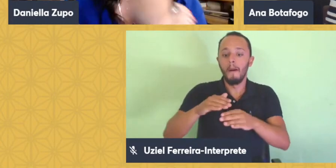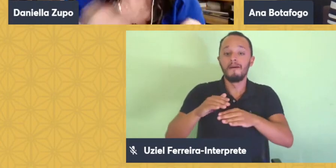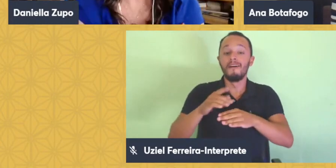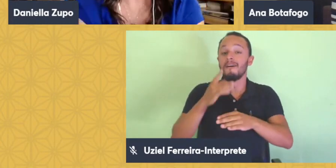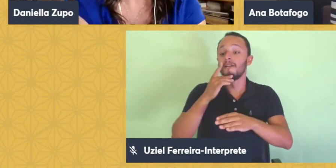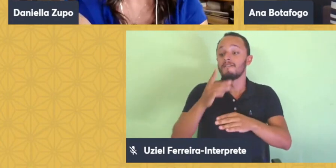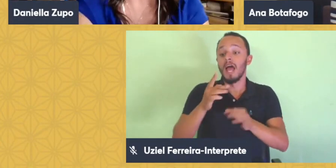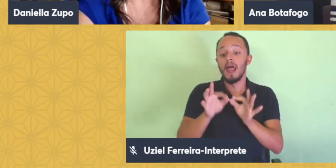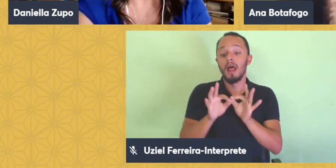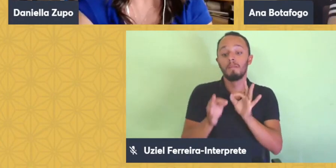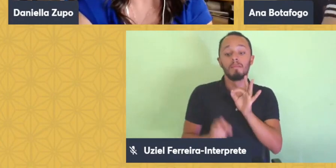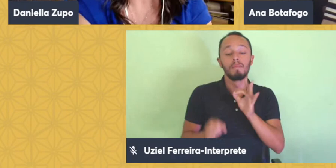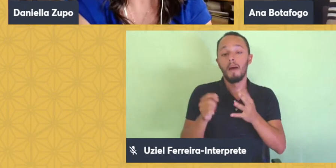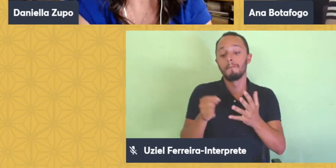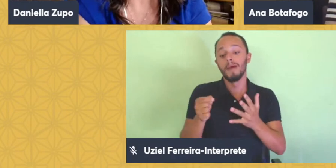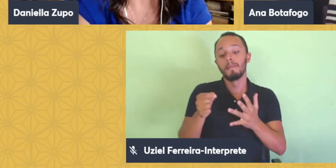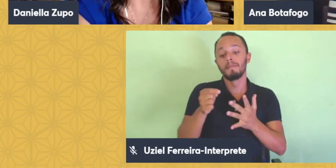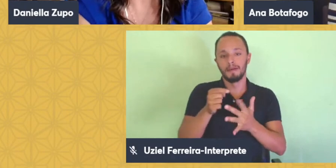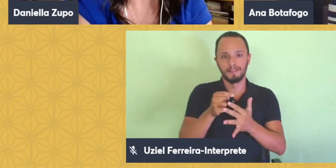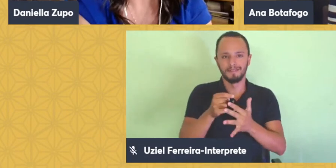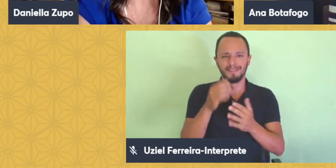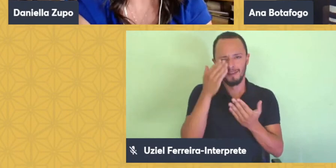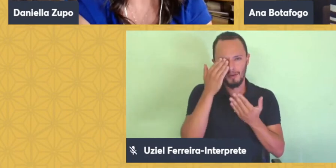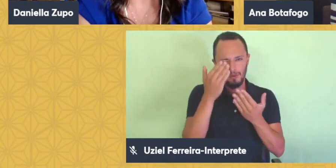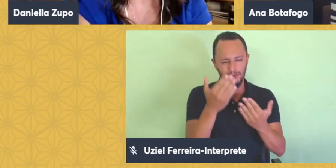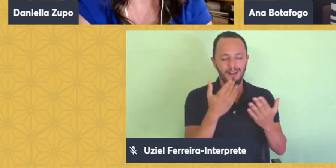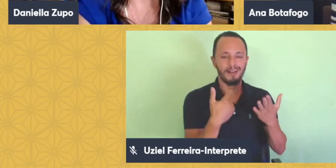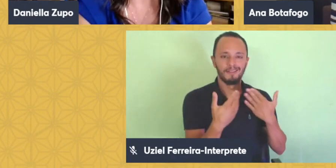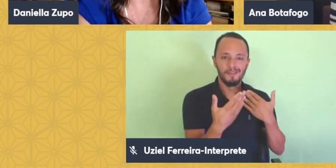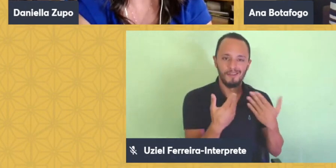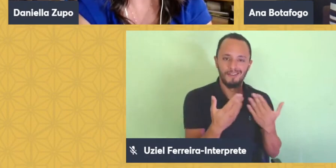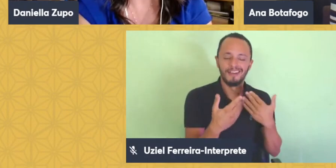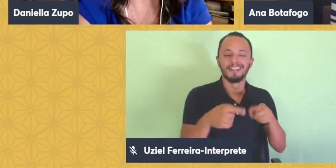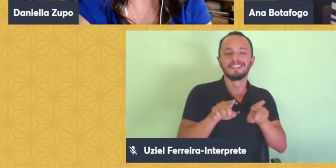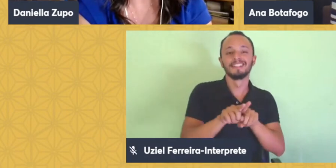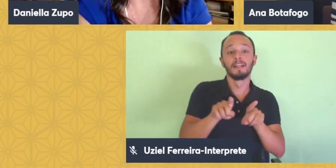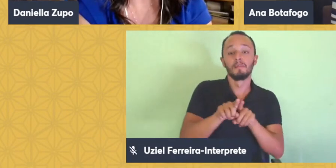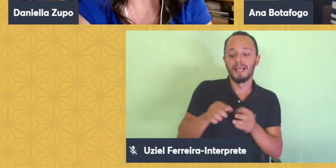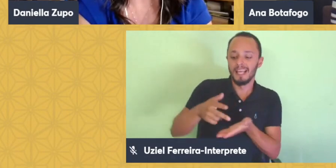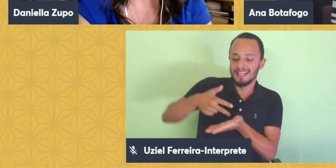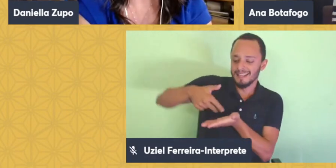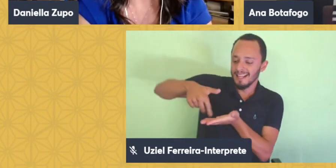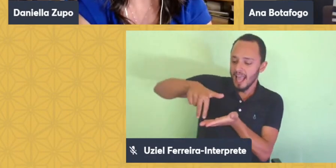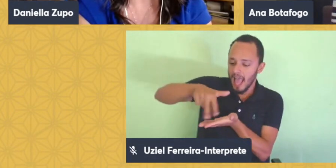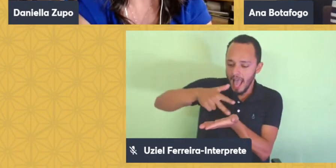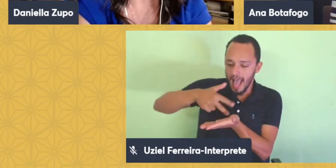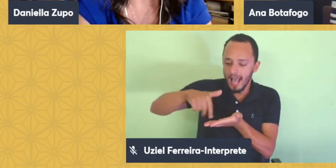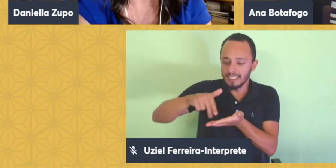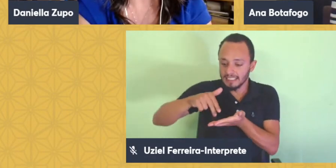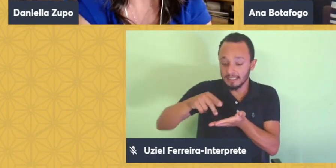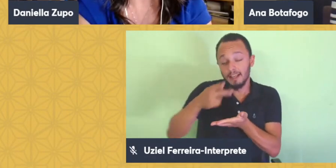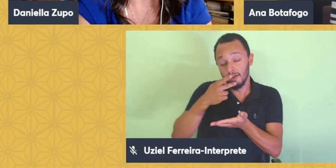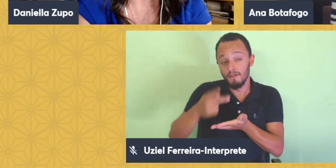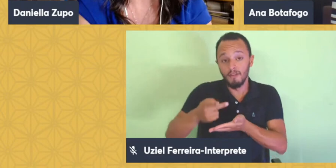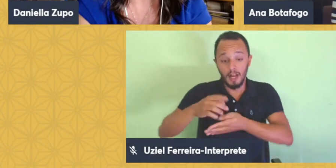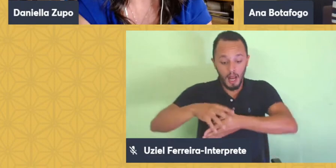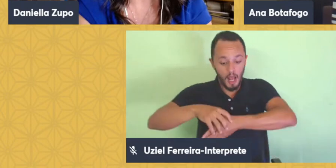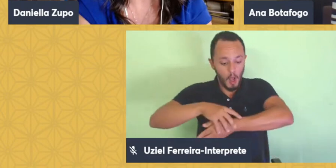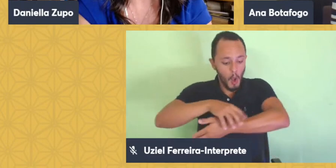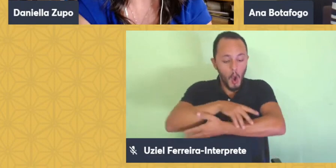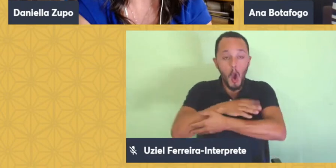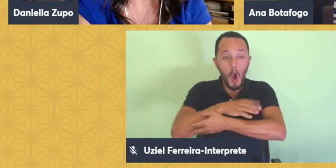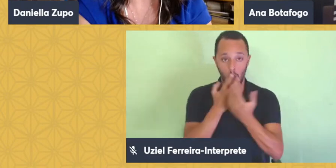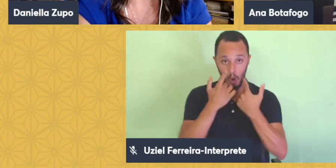vocês falarem puxar Mari também a dança para esse universo e muito feliz desse